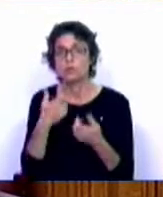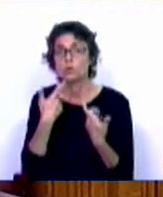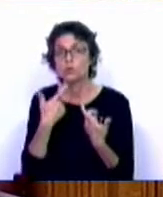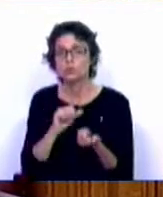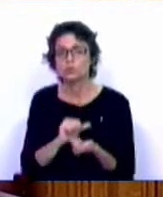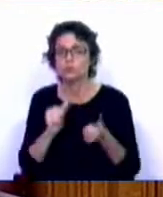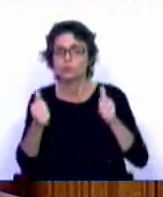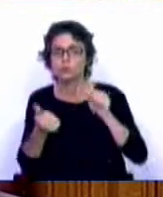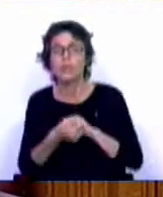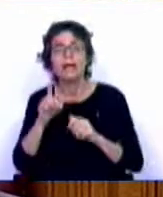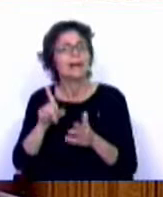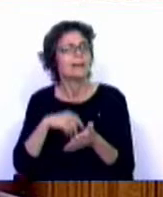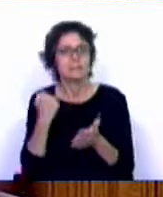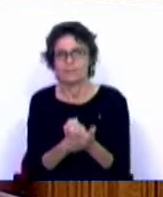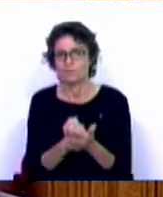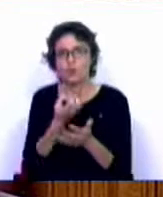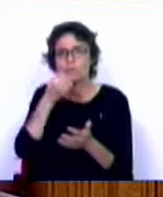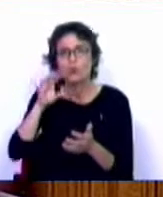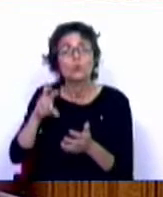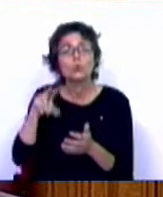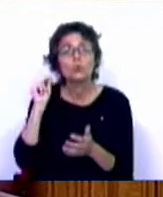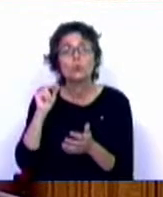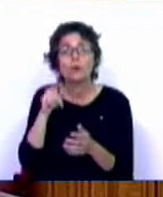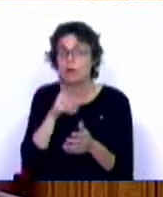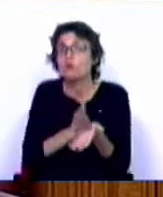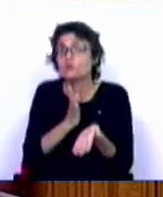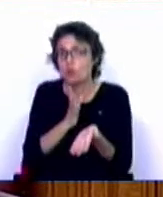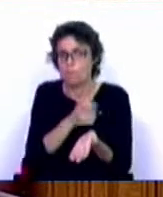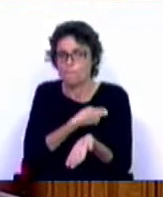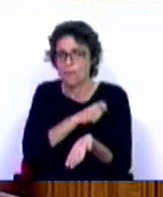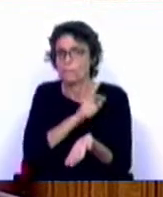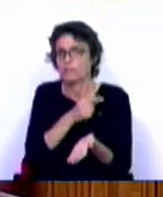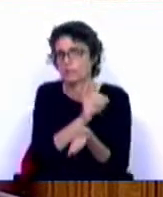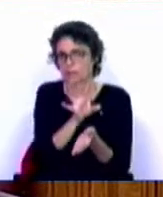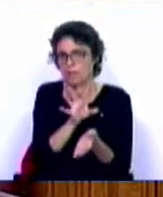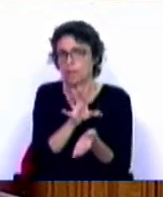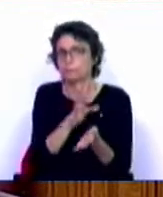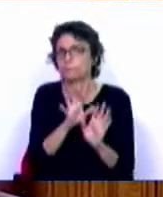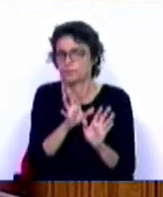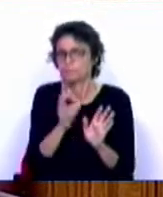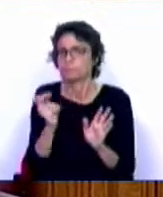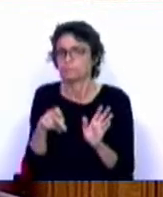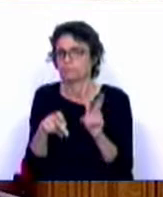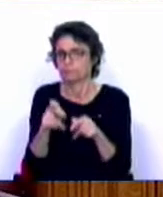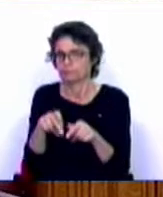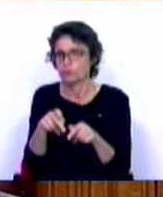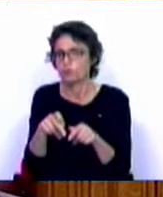perdeu, salvo a brutalidade da PIDE, e mesmo assim não nos livramos de episódios de